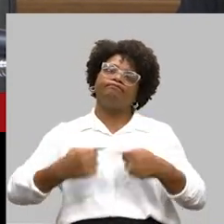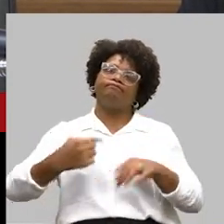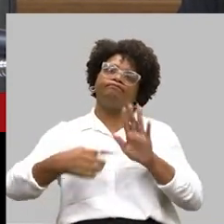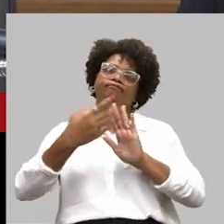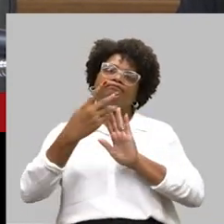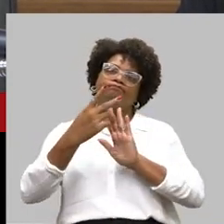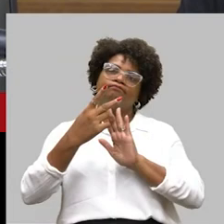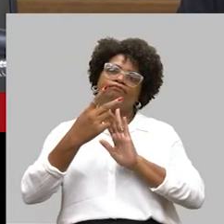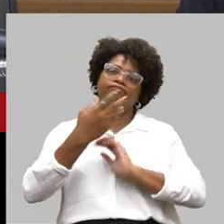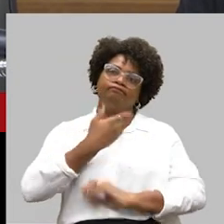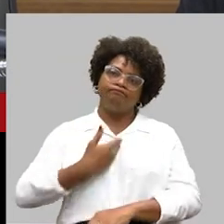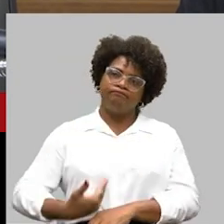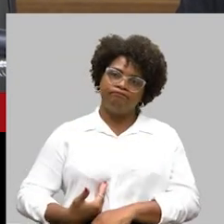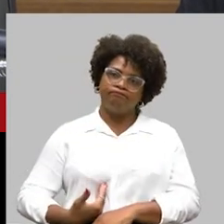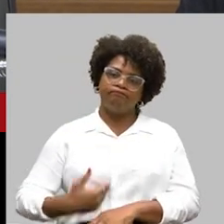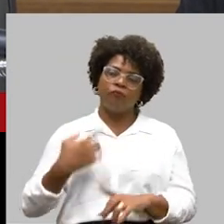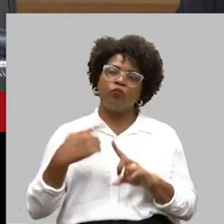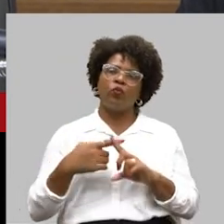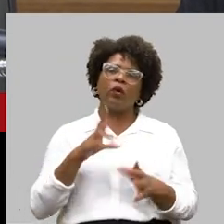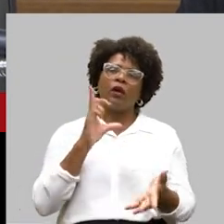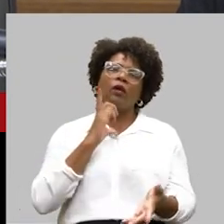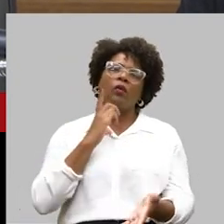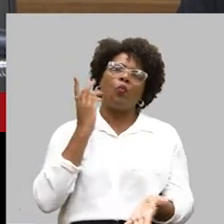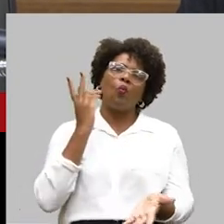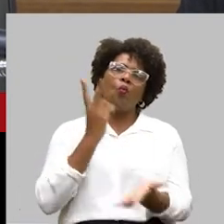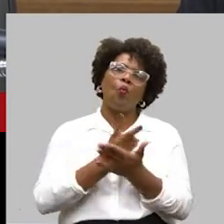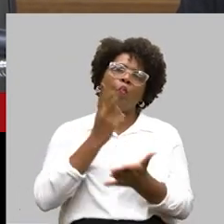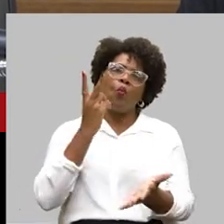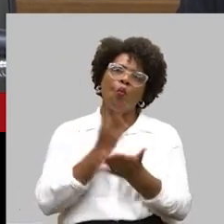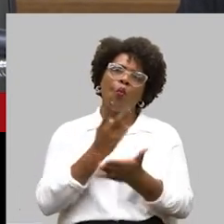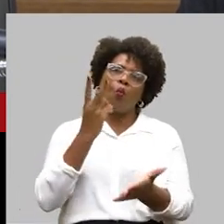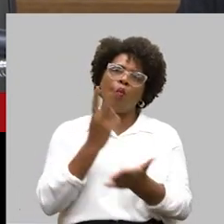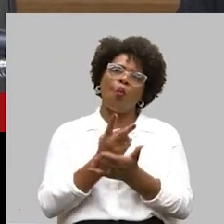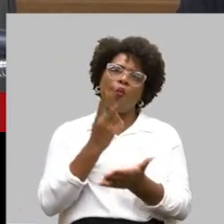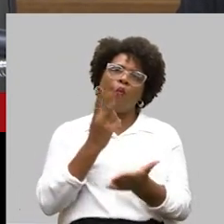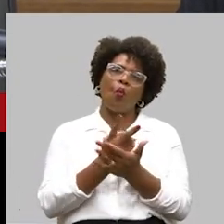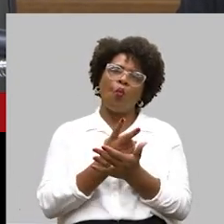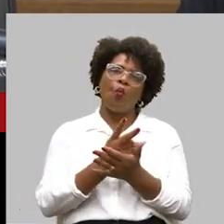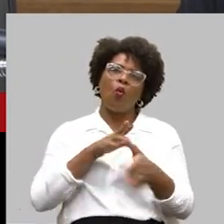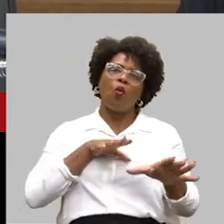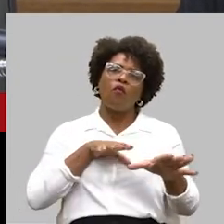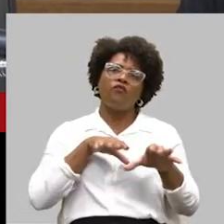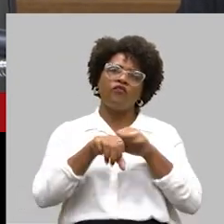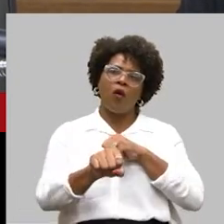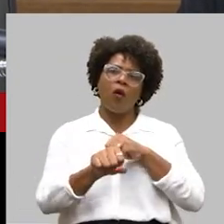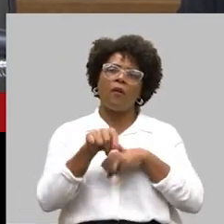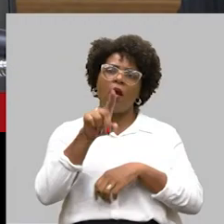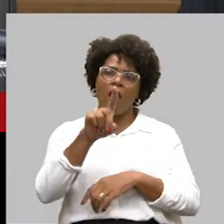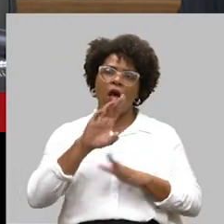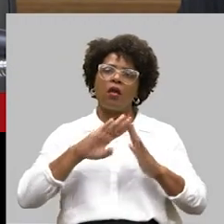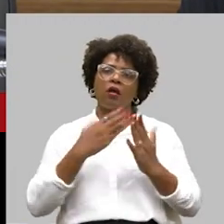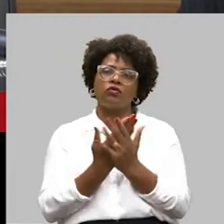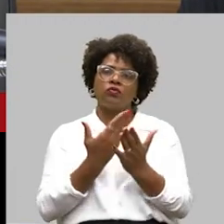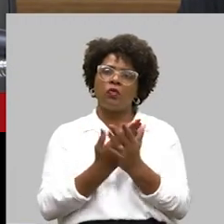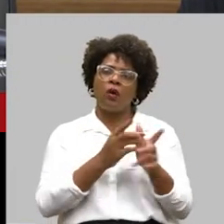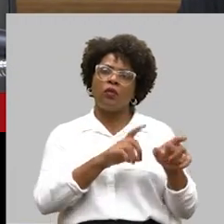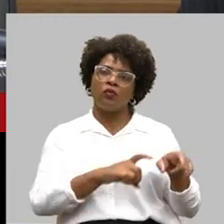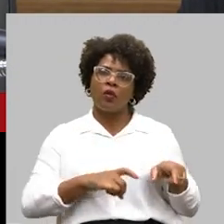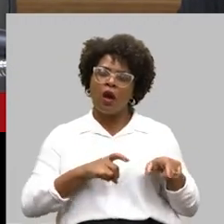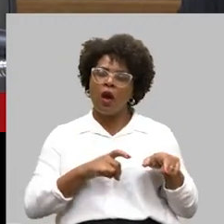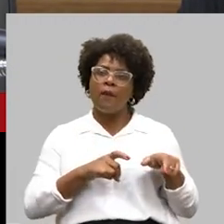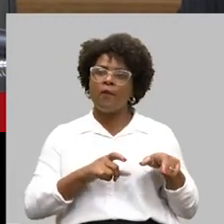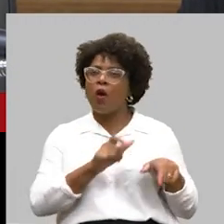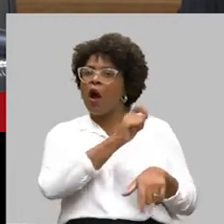inclusive Pens de proposta de continuidade ao concluir os estudos na escola do campo os nossos alunos precisam ter caminhos e